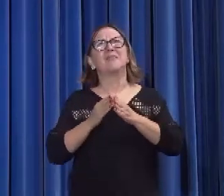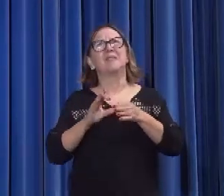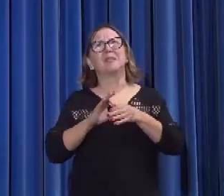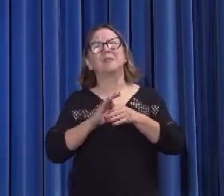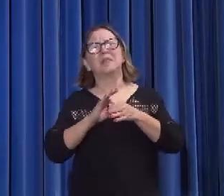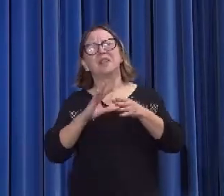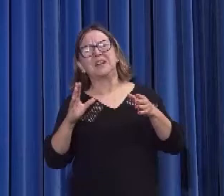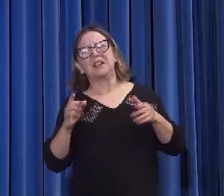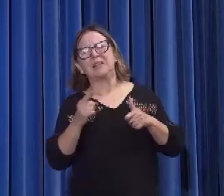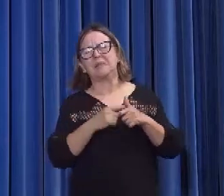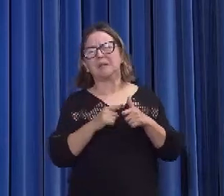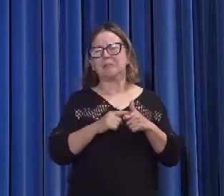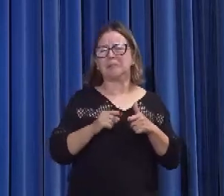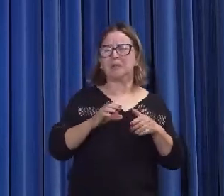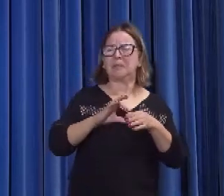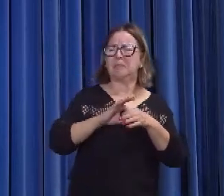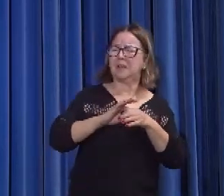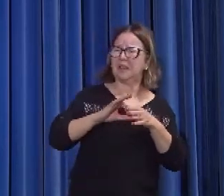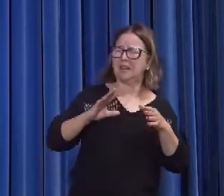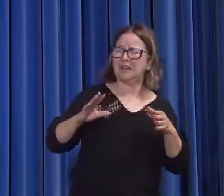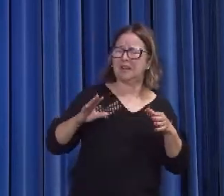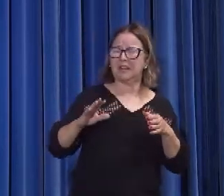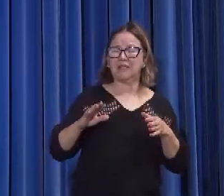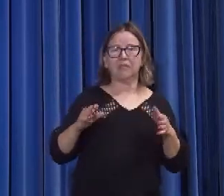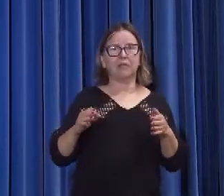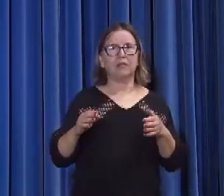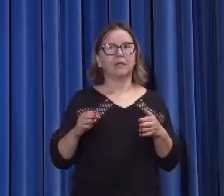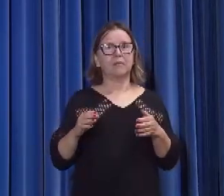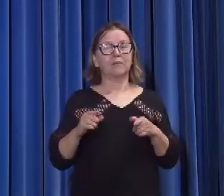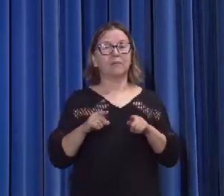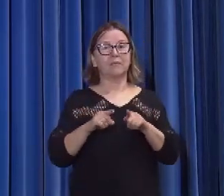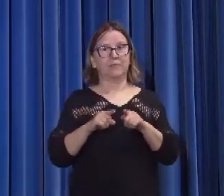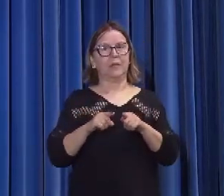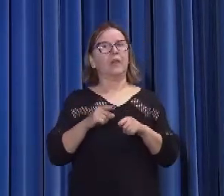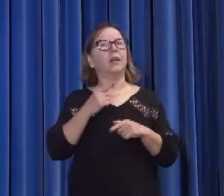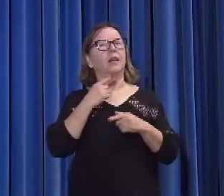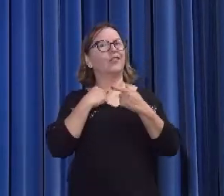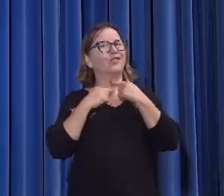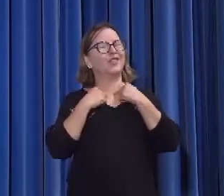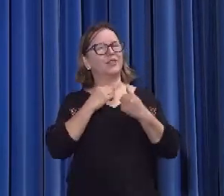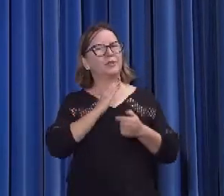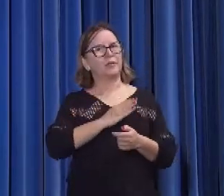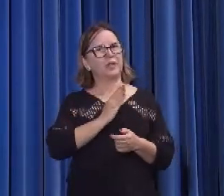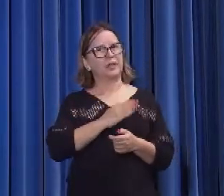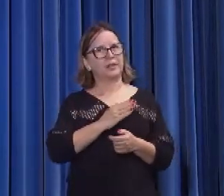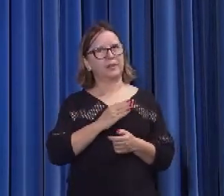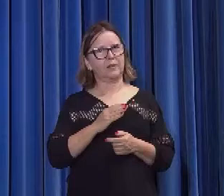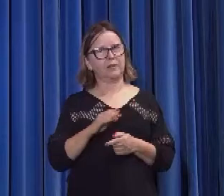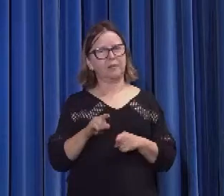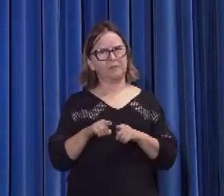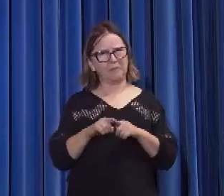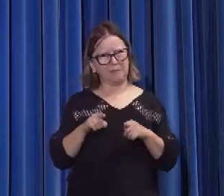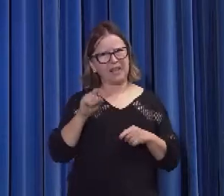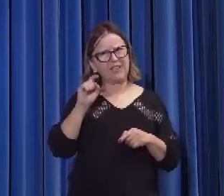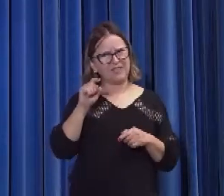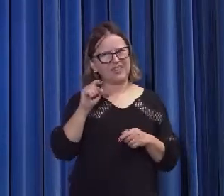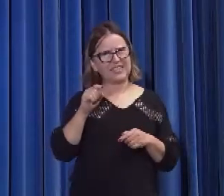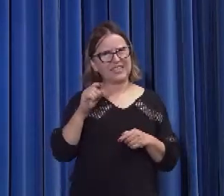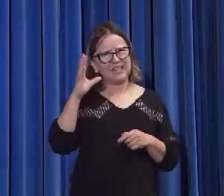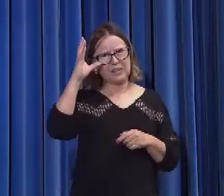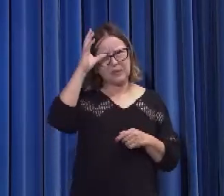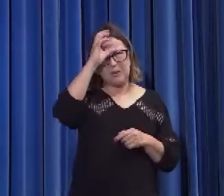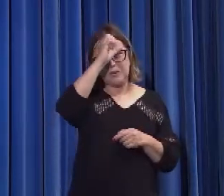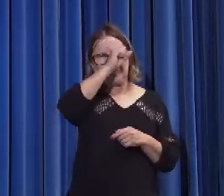Você está pedindo para Deus tirar um problema sério. É um desejo do teu coração, mas será que você consegue compreender que muitas